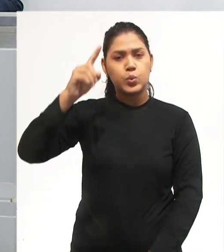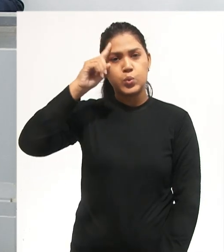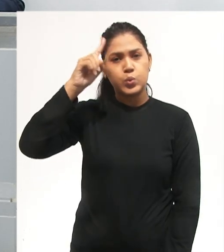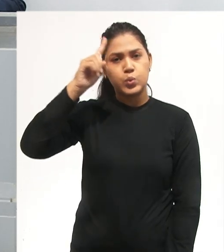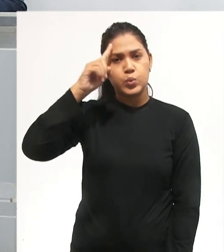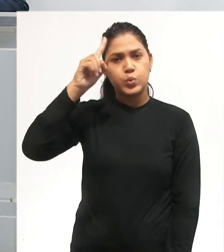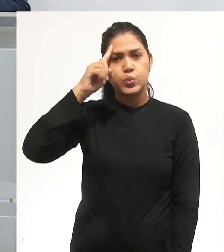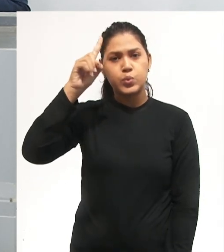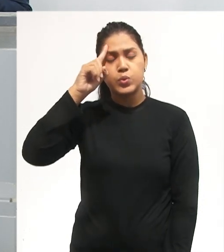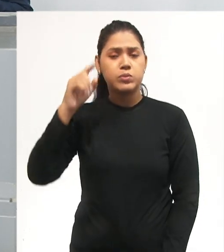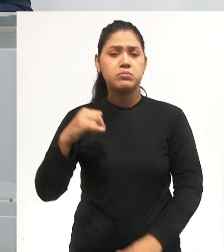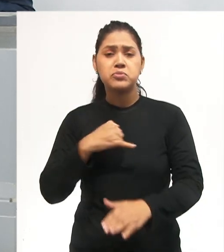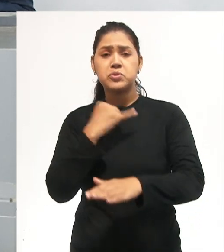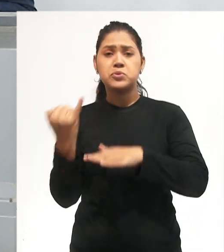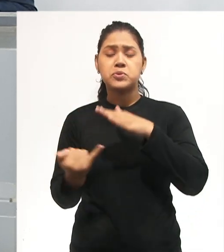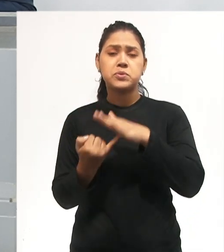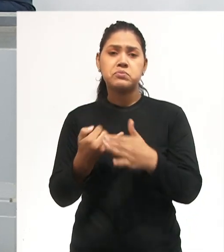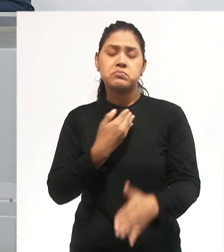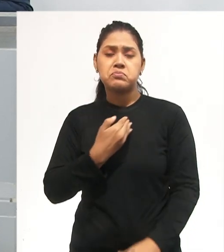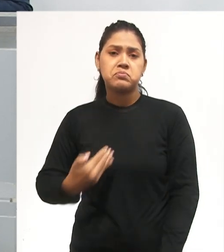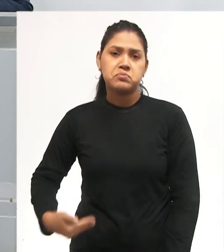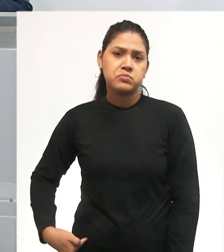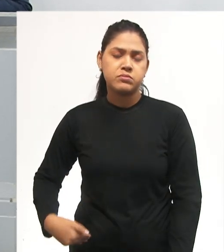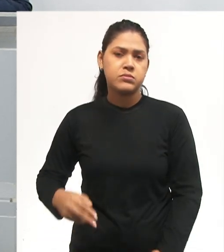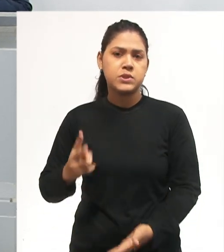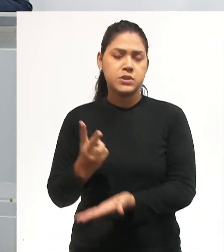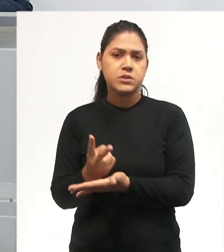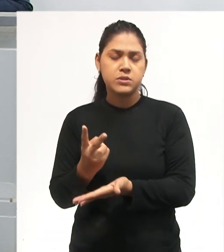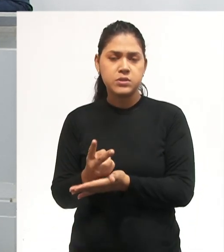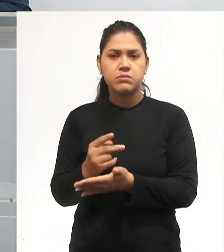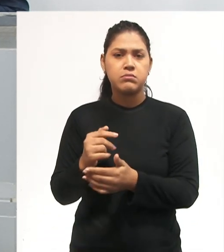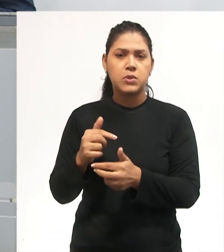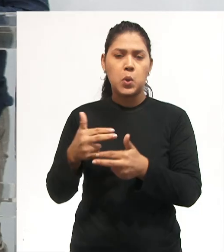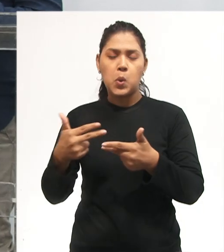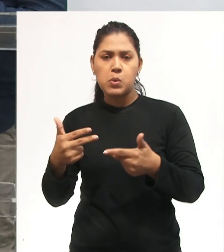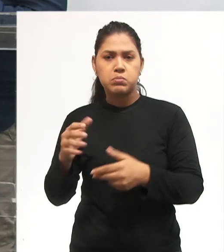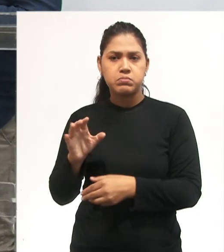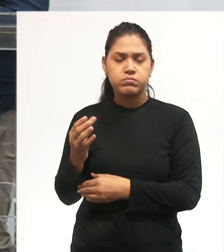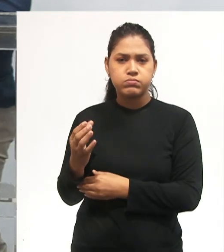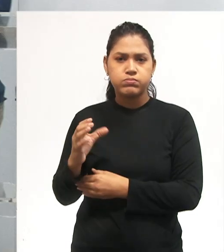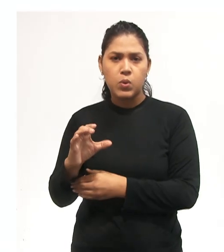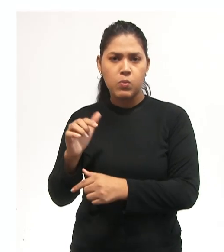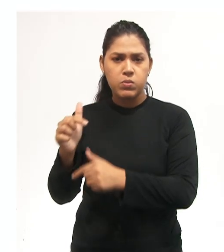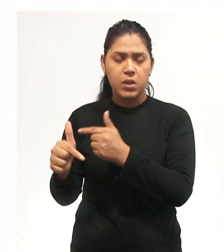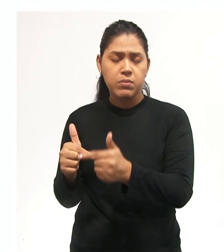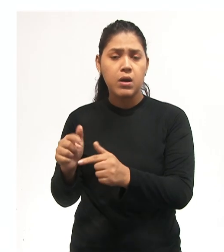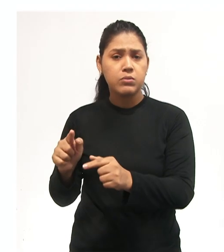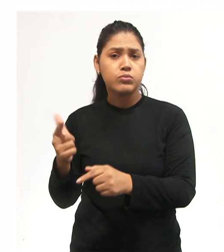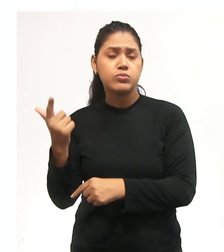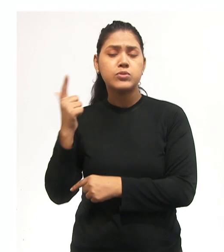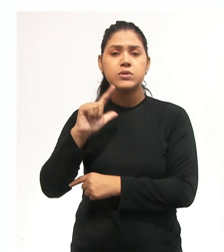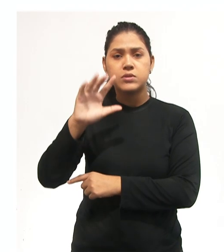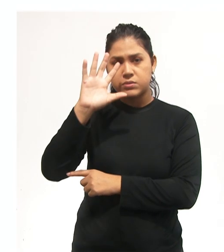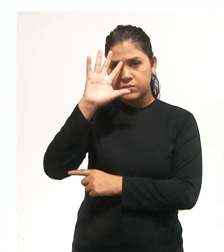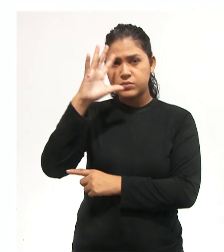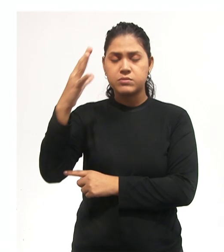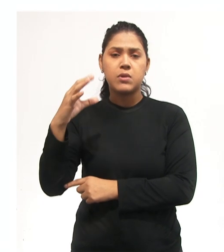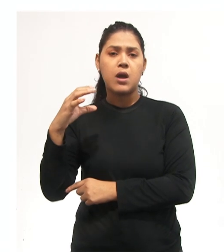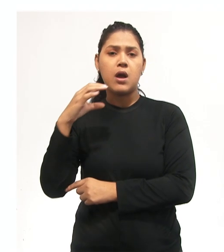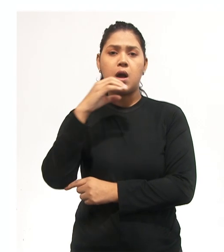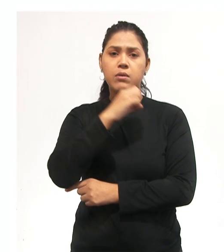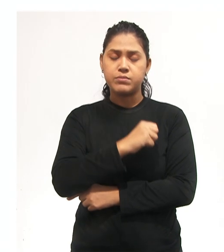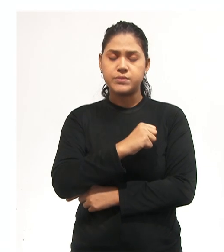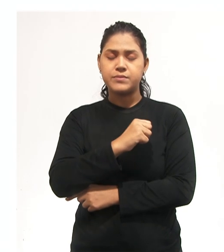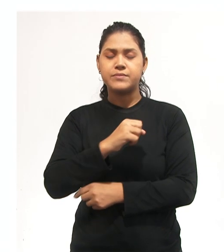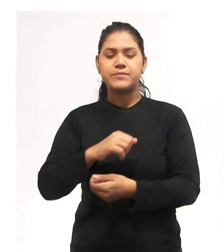para a sociedade em relação aos serviços que são demandados por ela, ok? E o sexto e último ponto, o fomento à